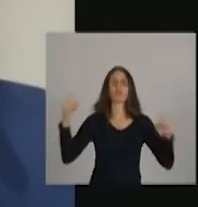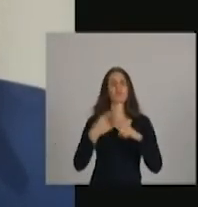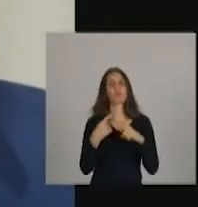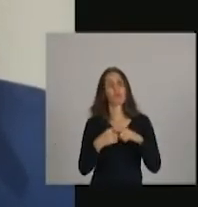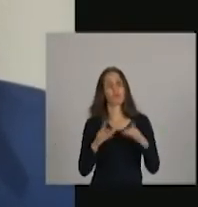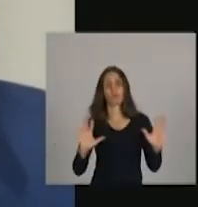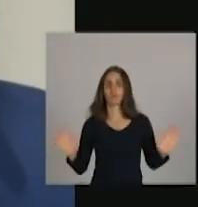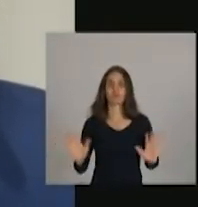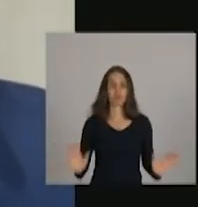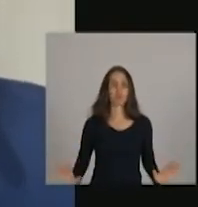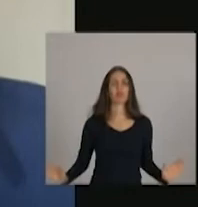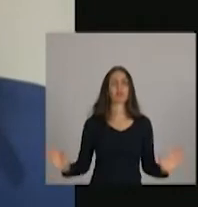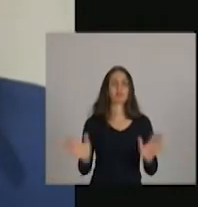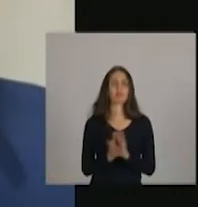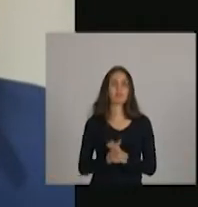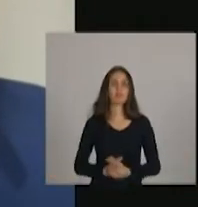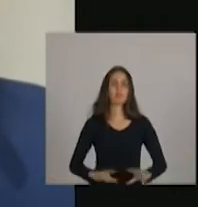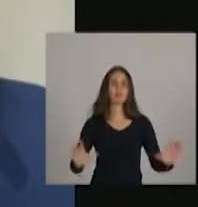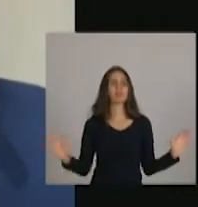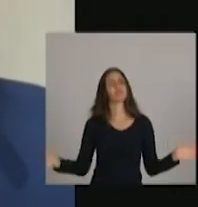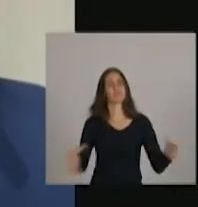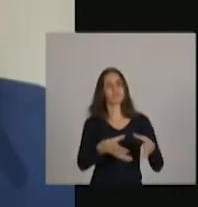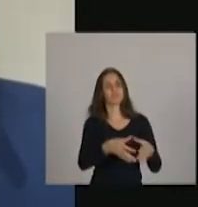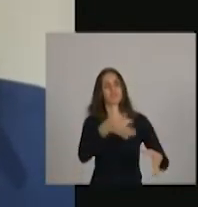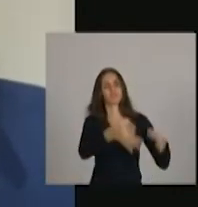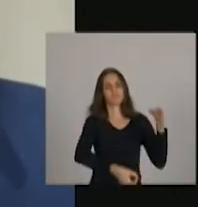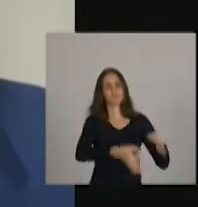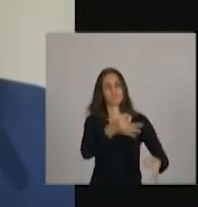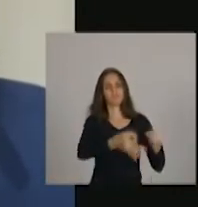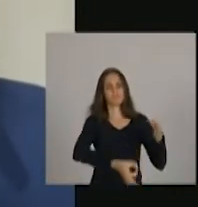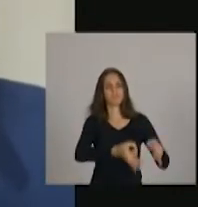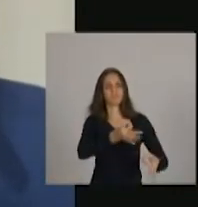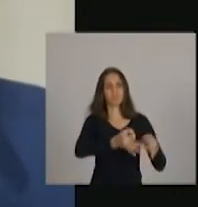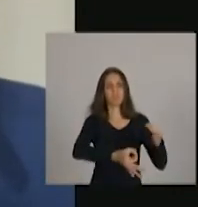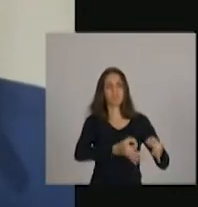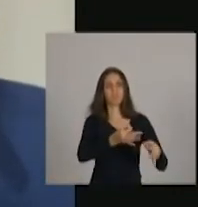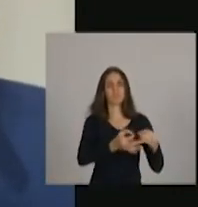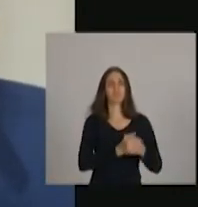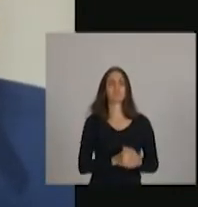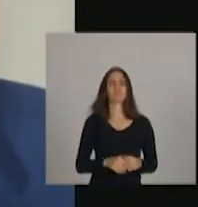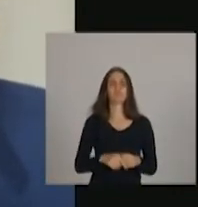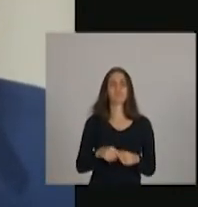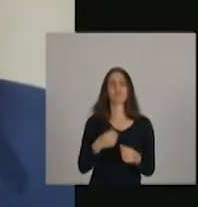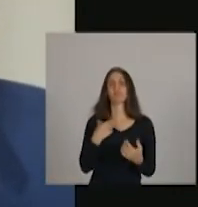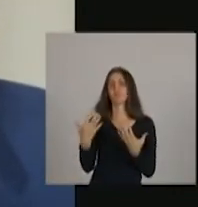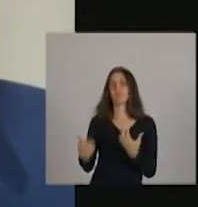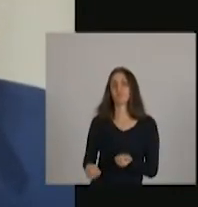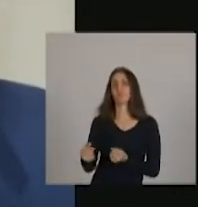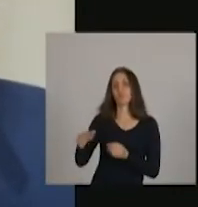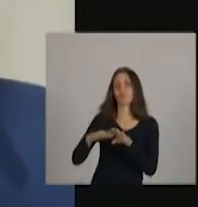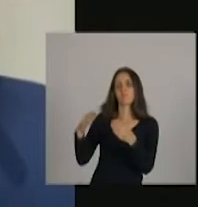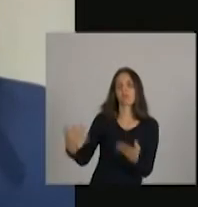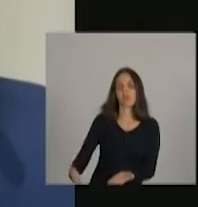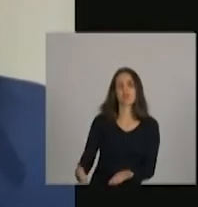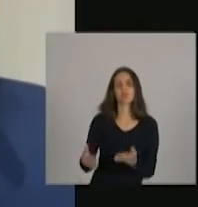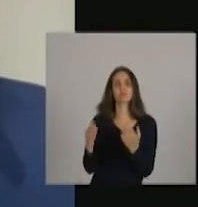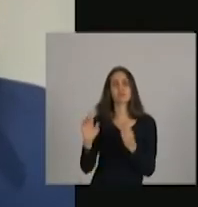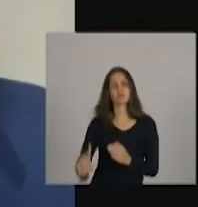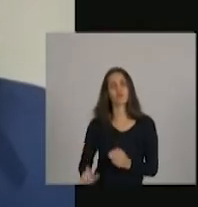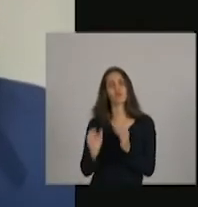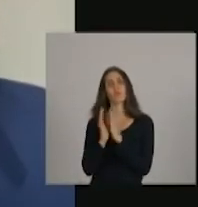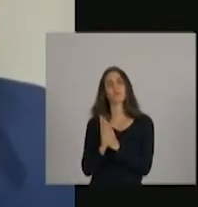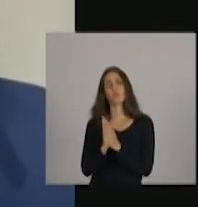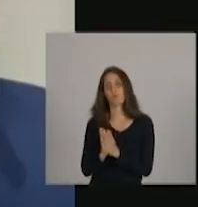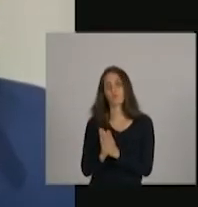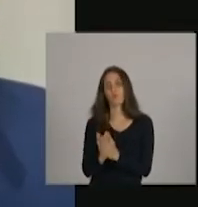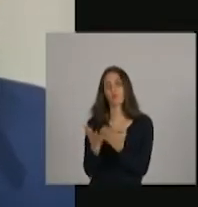votado na Comissão de Justiça. Eu pedi prazo porque eu peço à mesa que aceite a tramitação dentro da Comissão de Justiça e pare de segurar